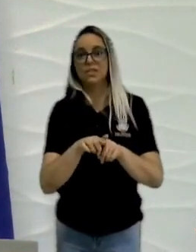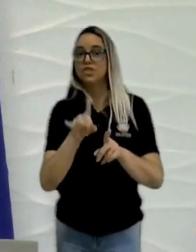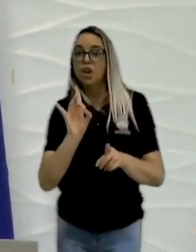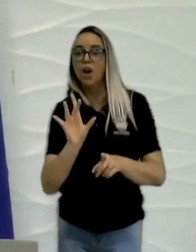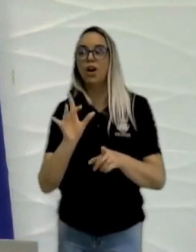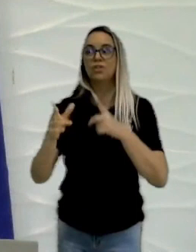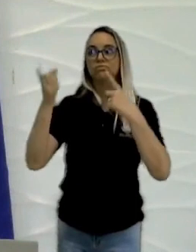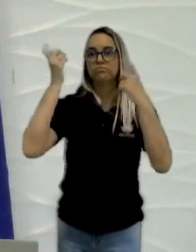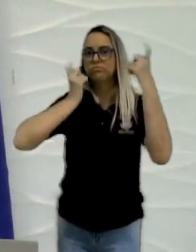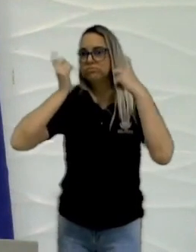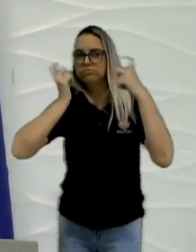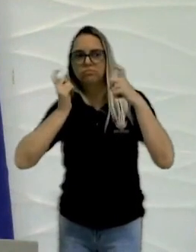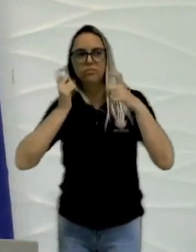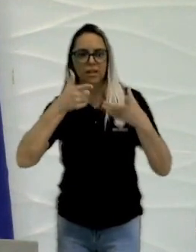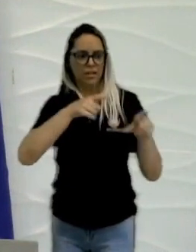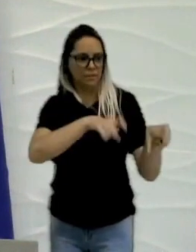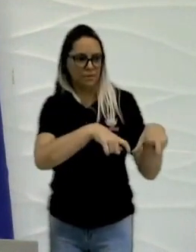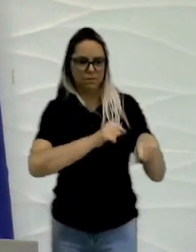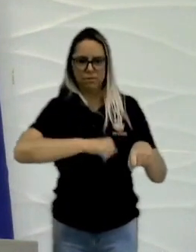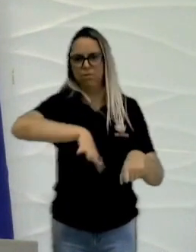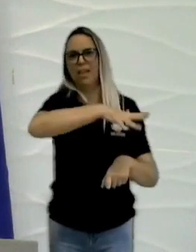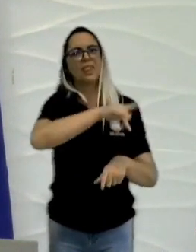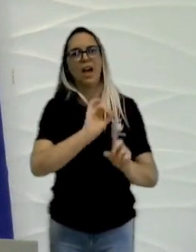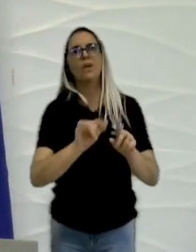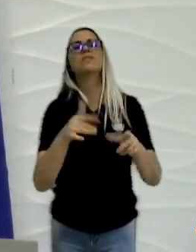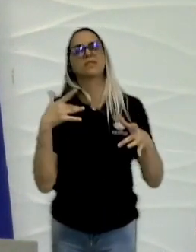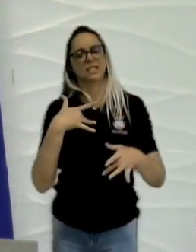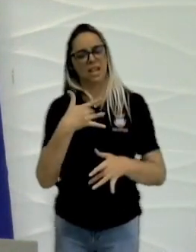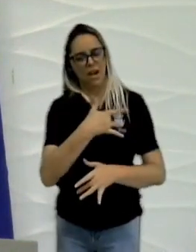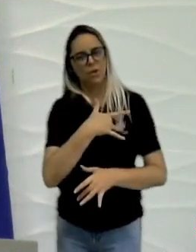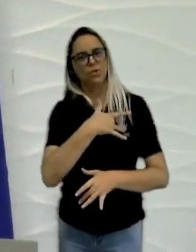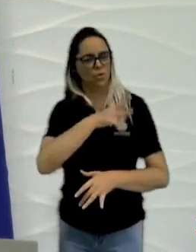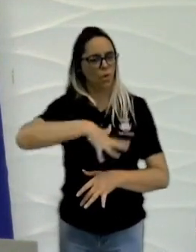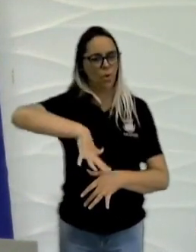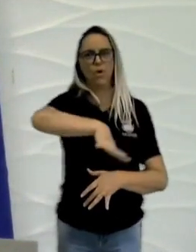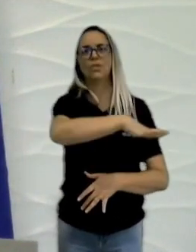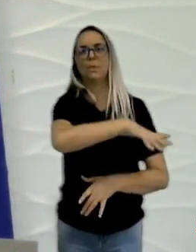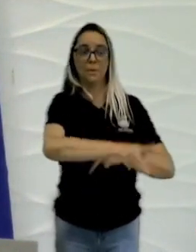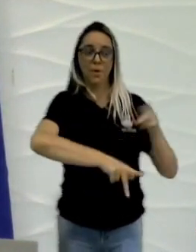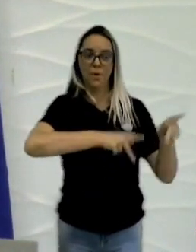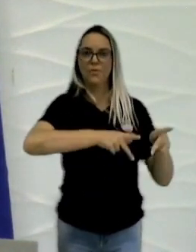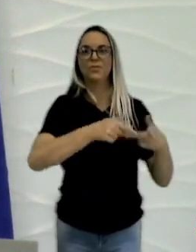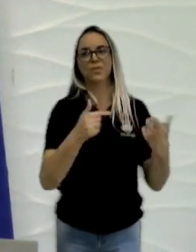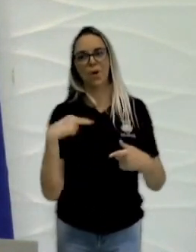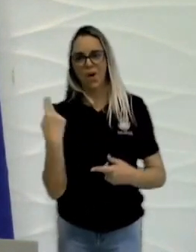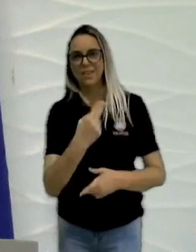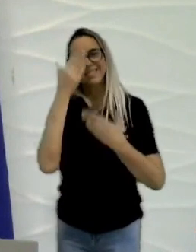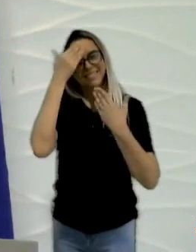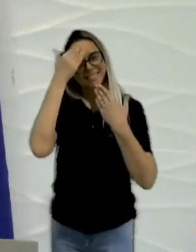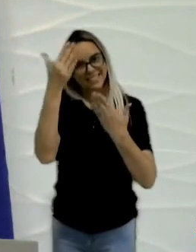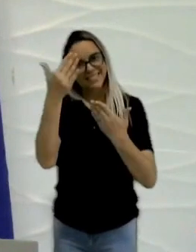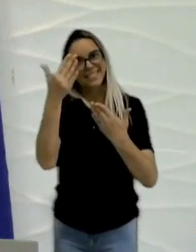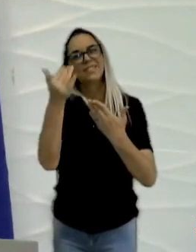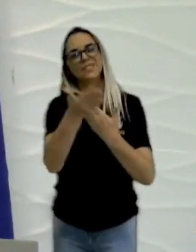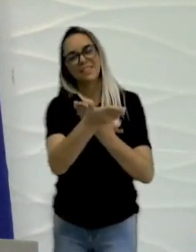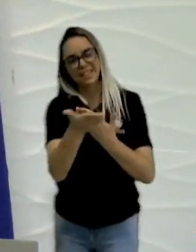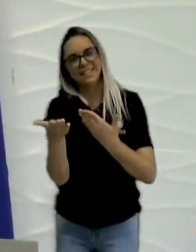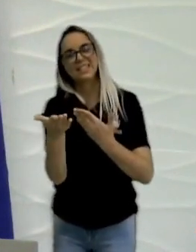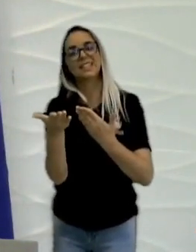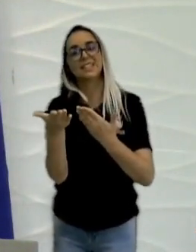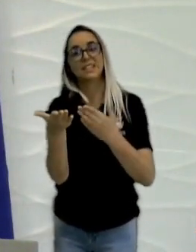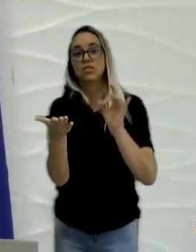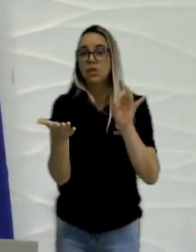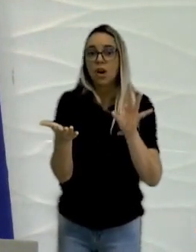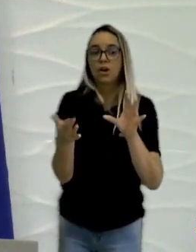a agricultura de uma forma geral, mas também com a saúde da nossa população. Então, nossa gratidão aí a vocês, por, não só